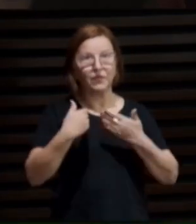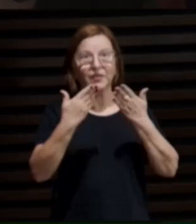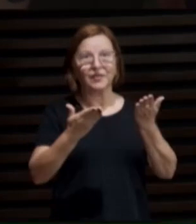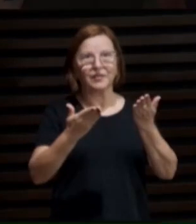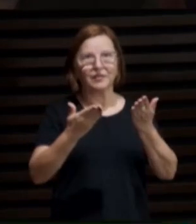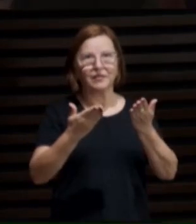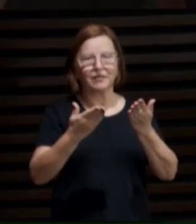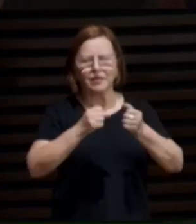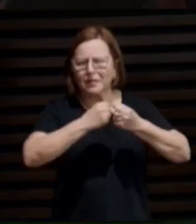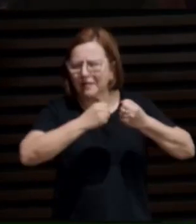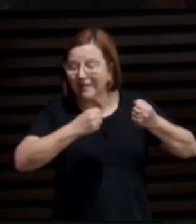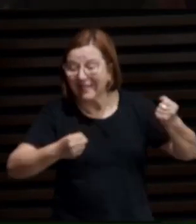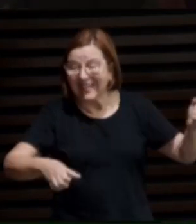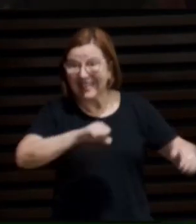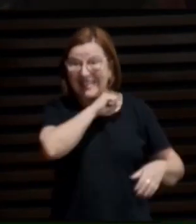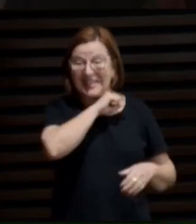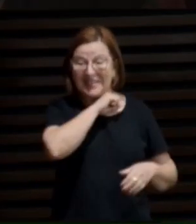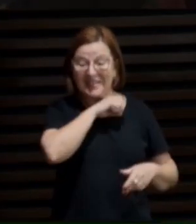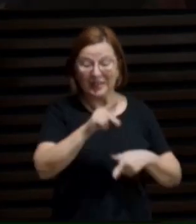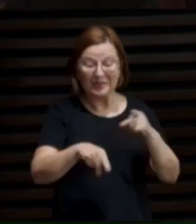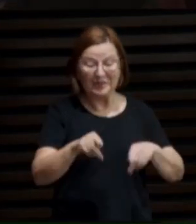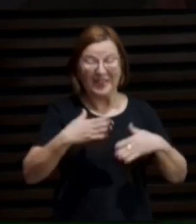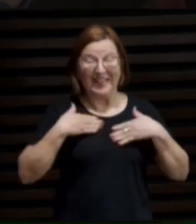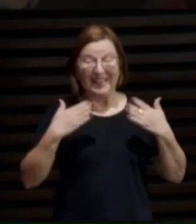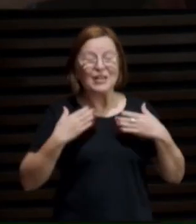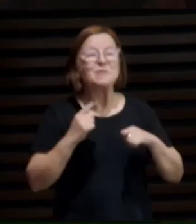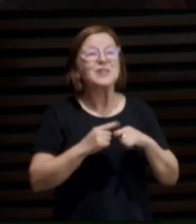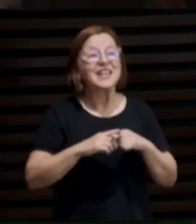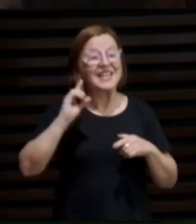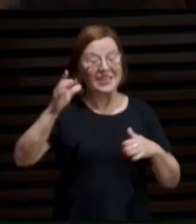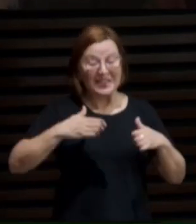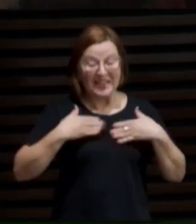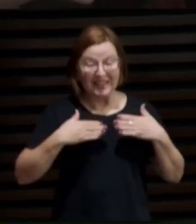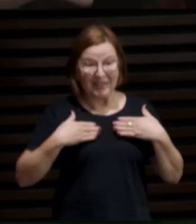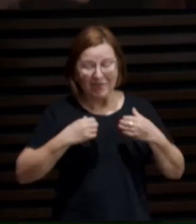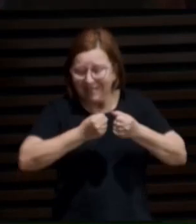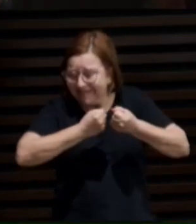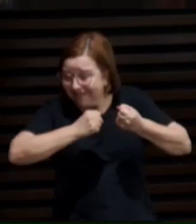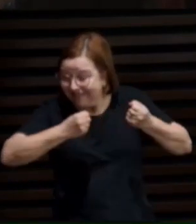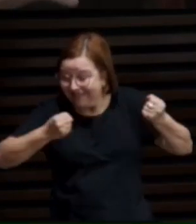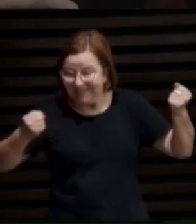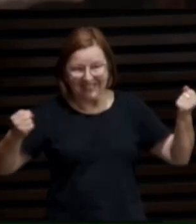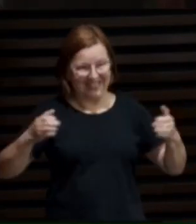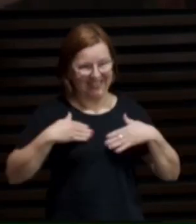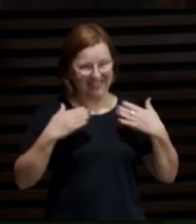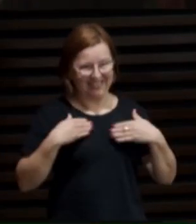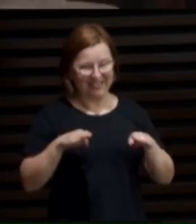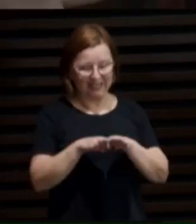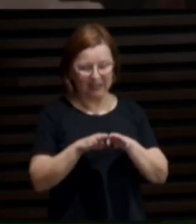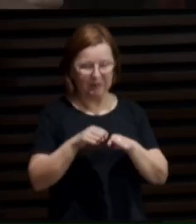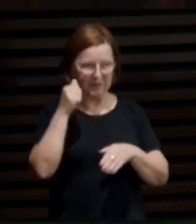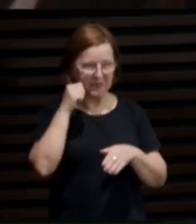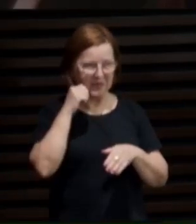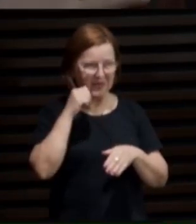grandes sacrifícios e se alegraram, pois Deus os alegrara com grande alegria. Também as mulheres e os